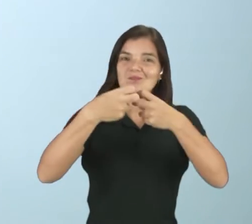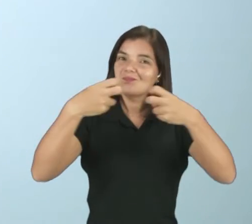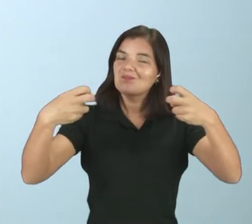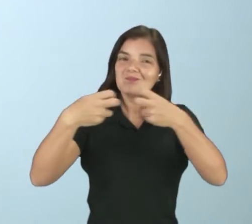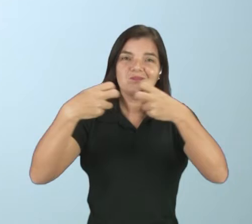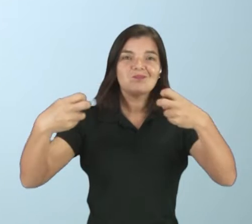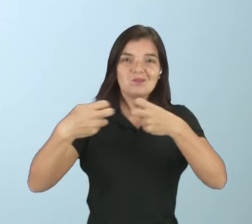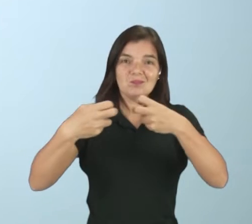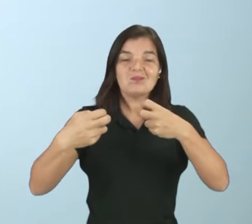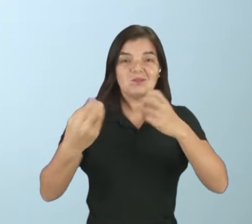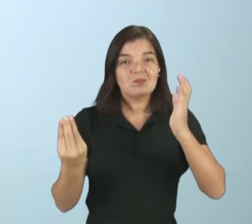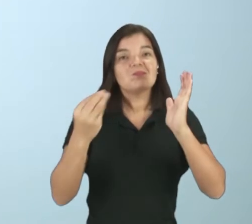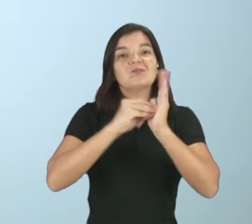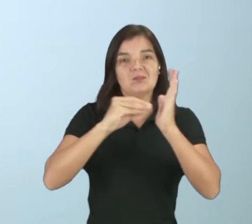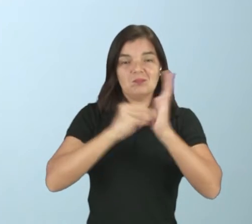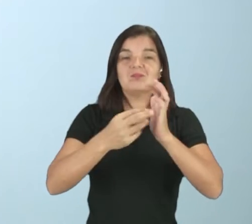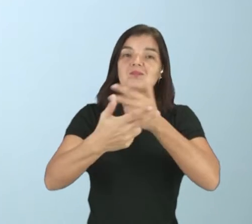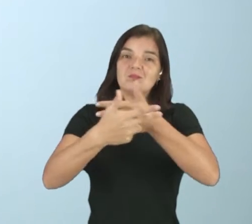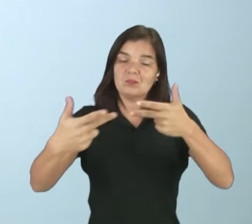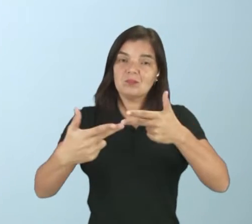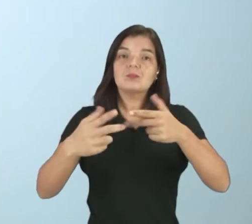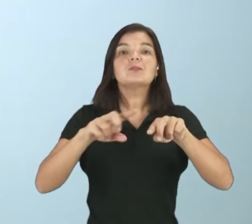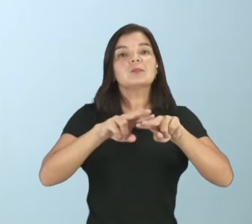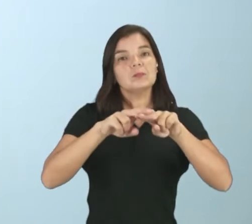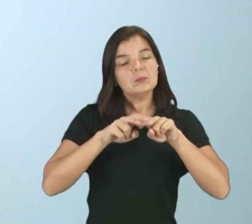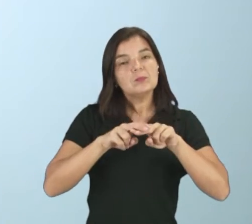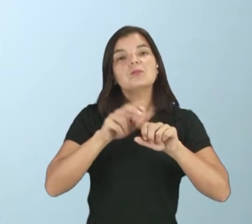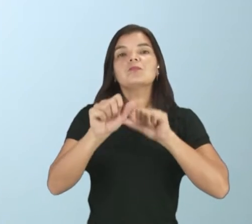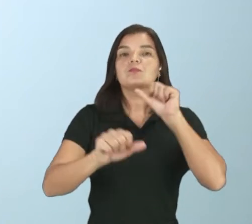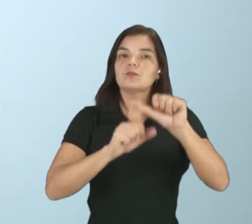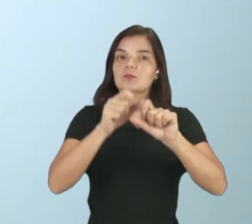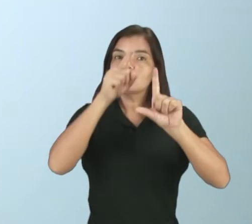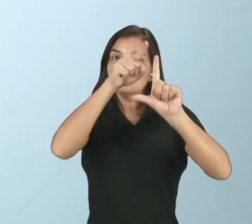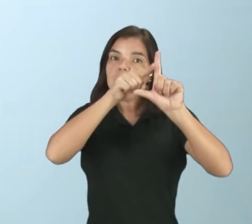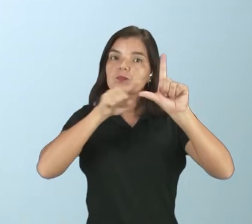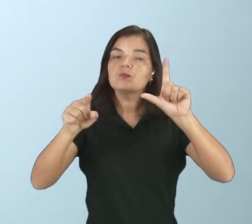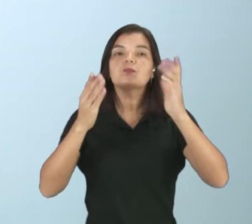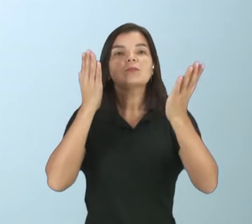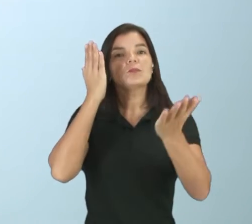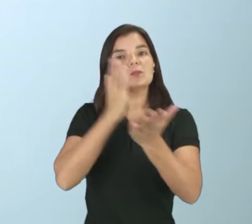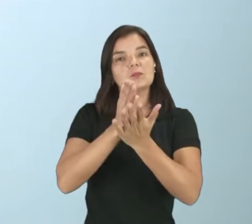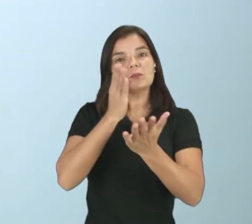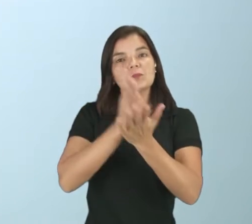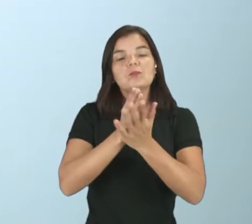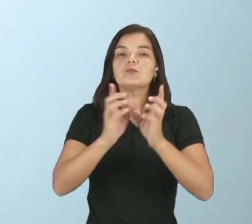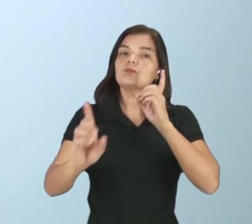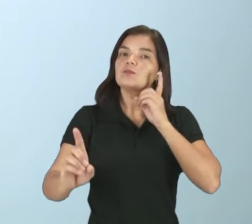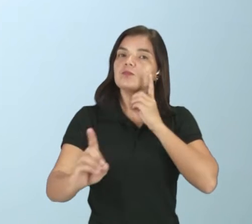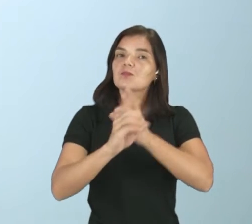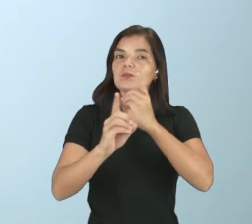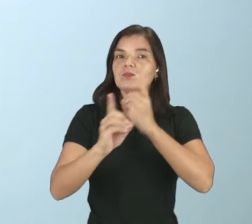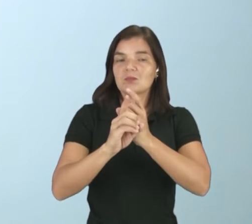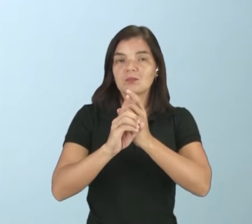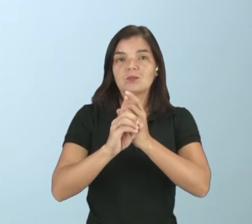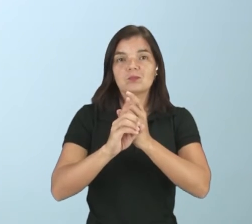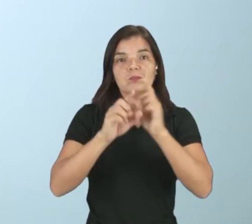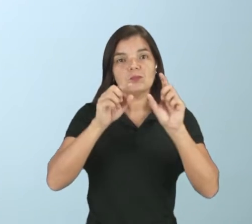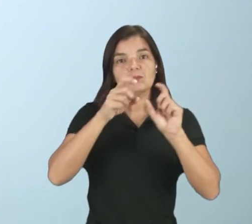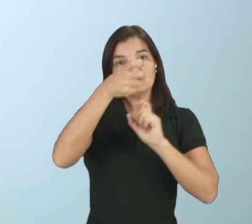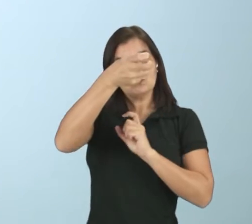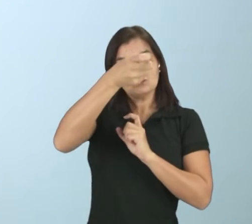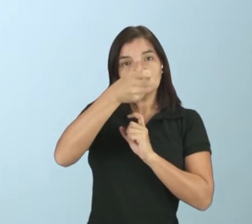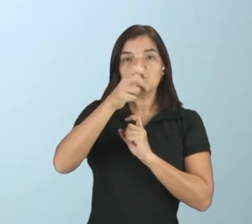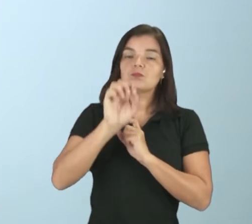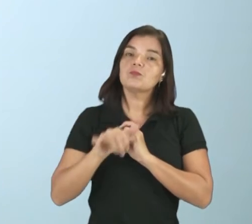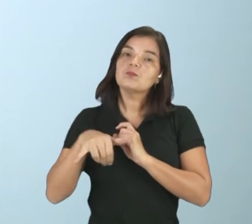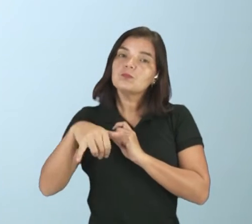elástica aplicada ao corpo. Então ela parte no gráfico sempre do encontro das retas x e